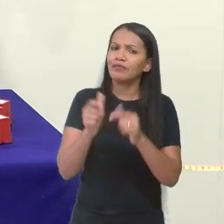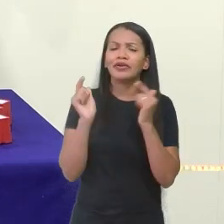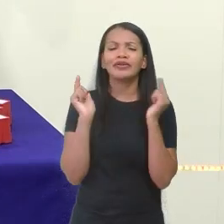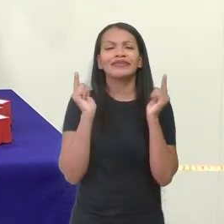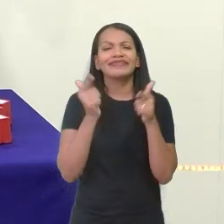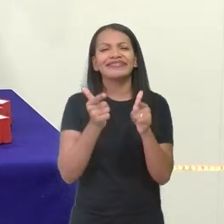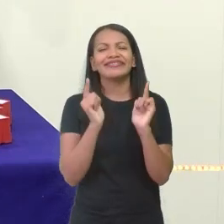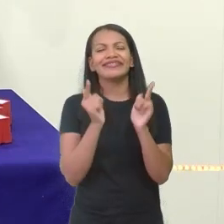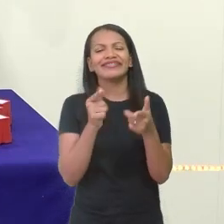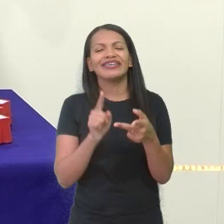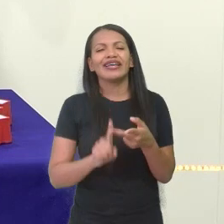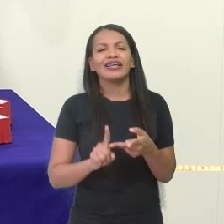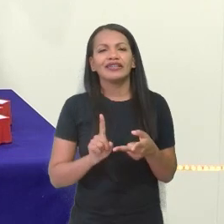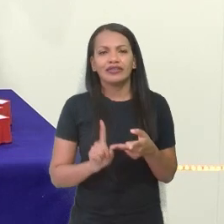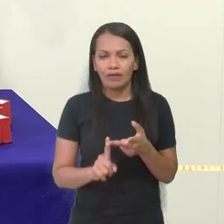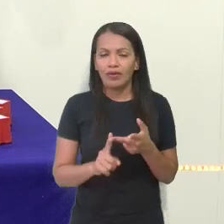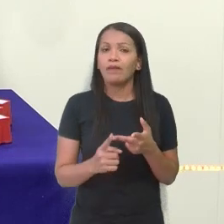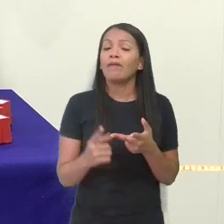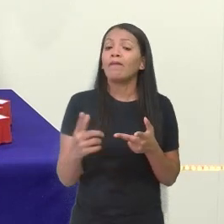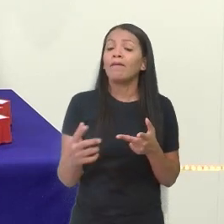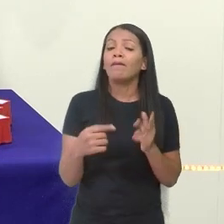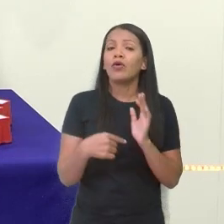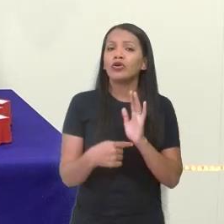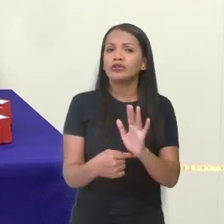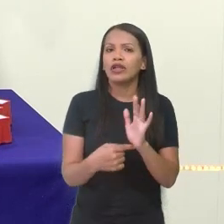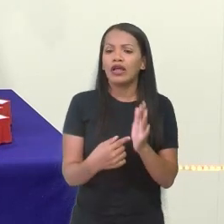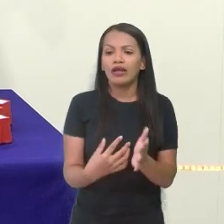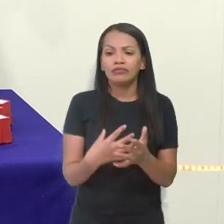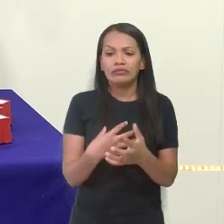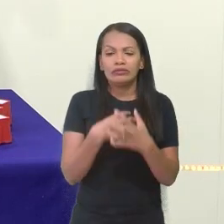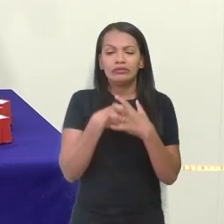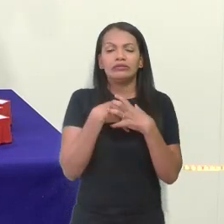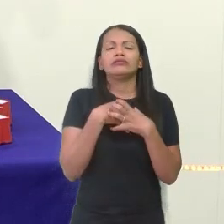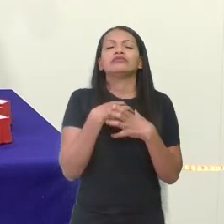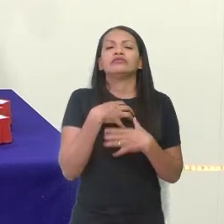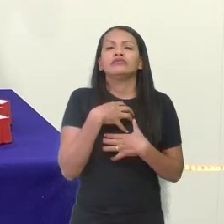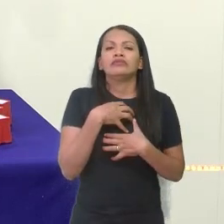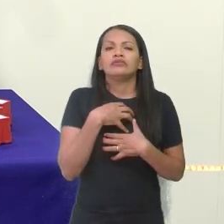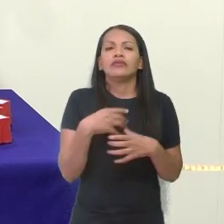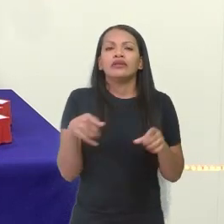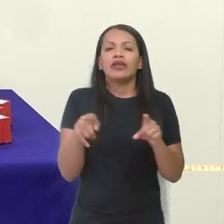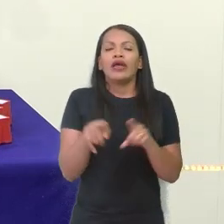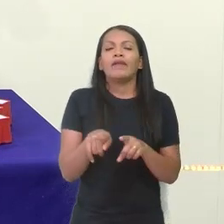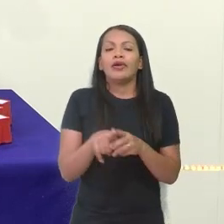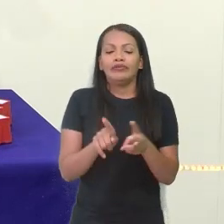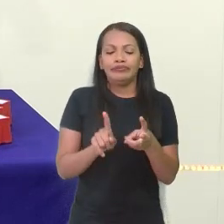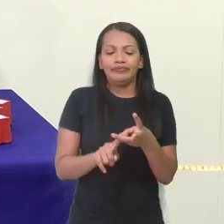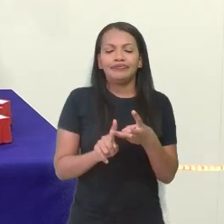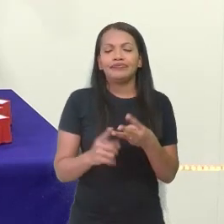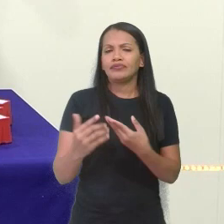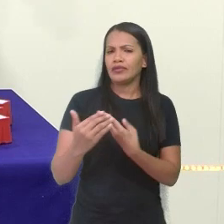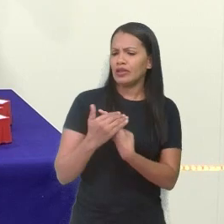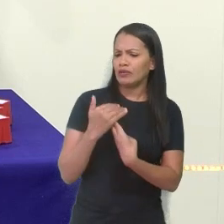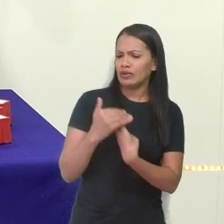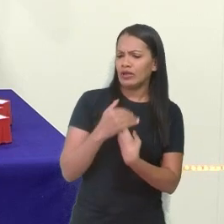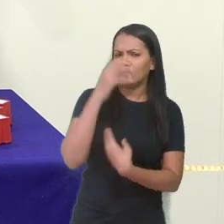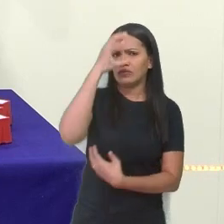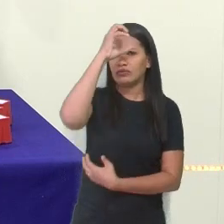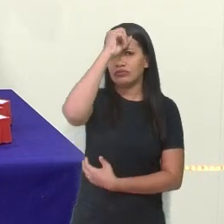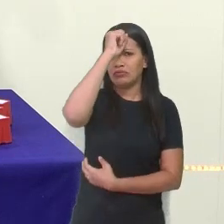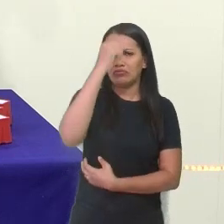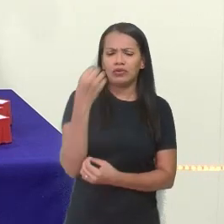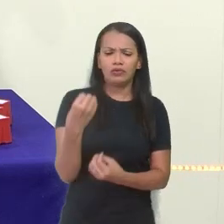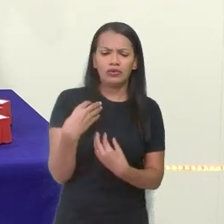divertir, além de trazer sentimentos para a gente, ele também nos traz ensinamentos, tá? Todo